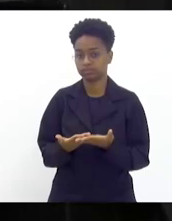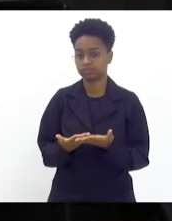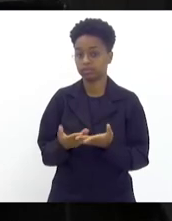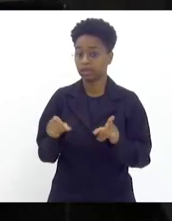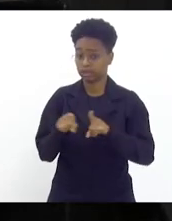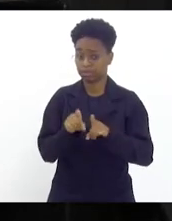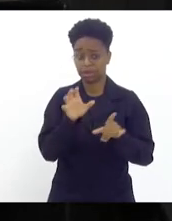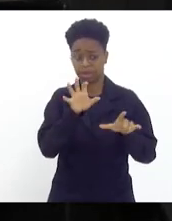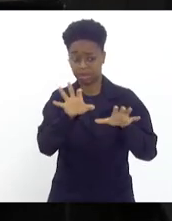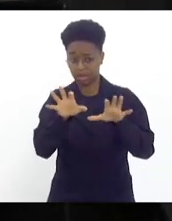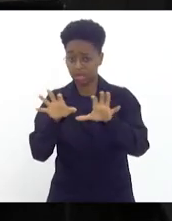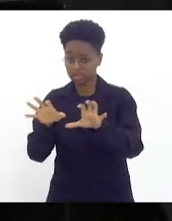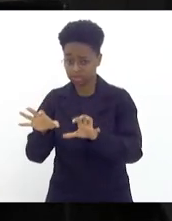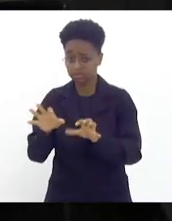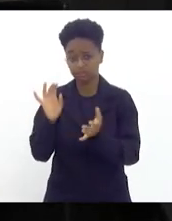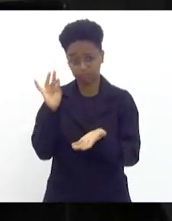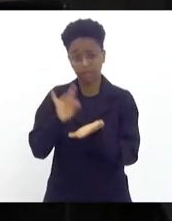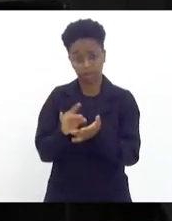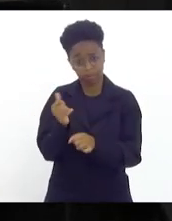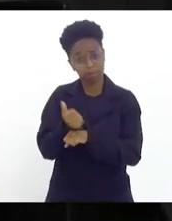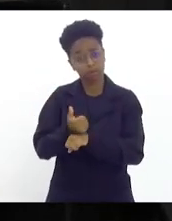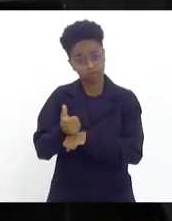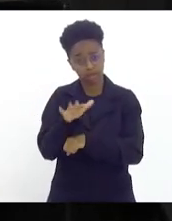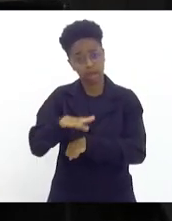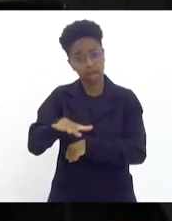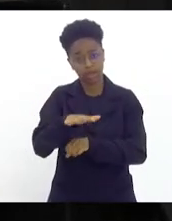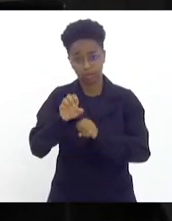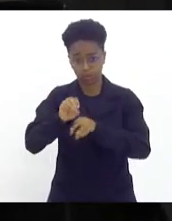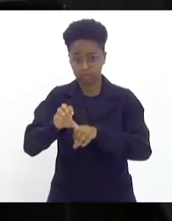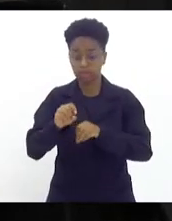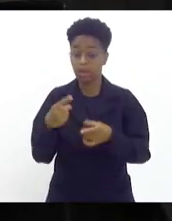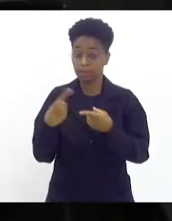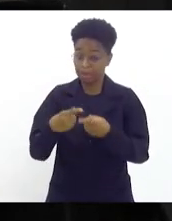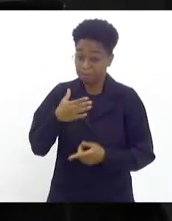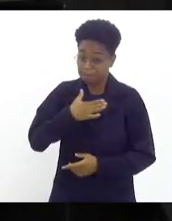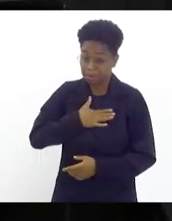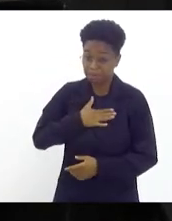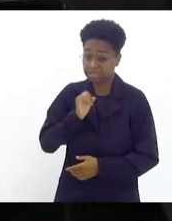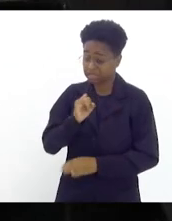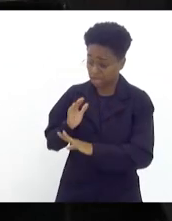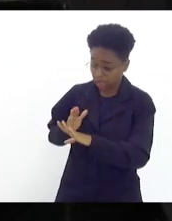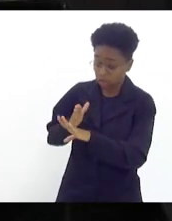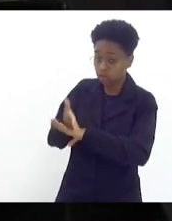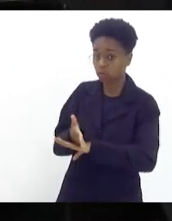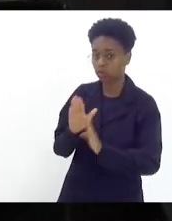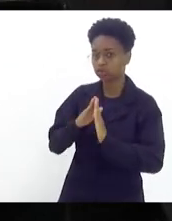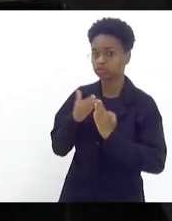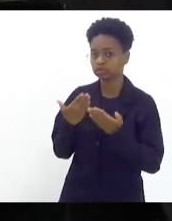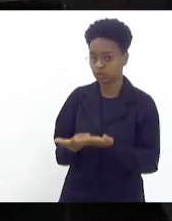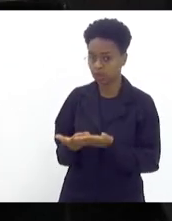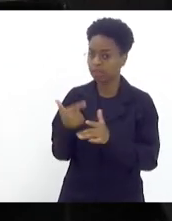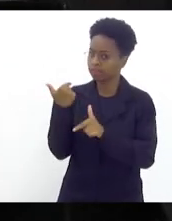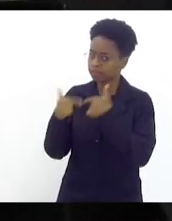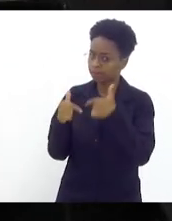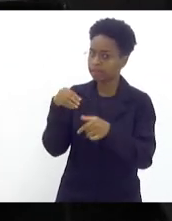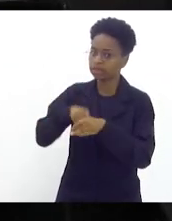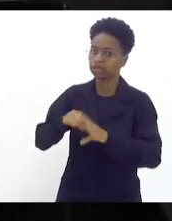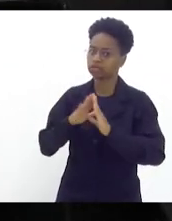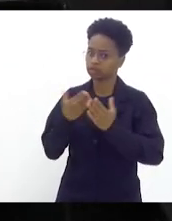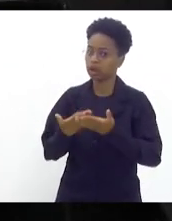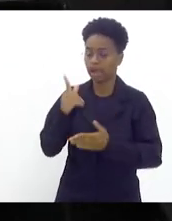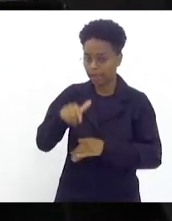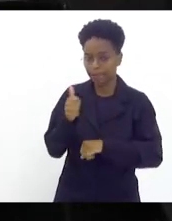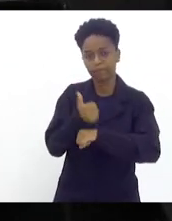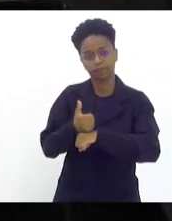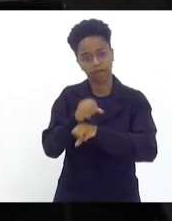na sua essência profissionais de educação Porque para mim passou do portão da escola e tá trabalhando é